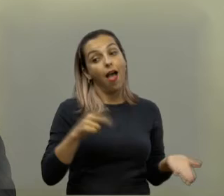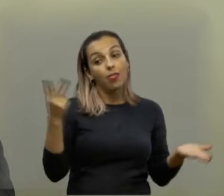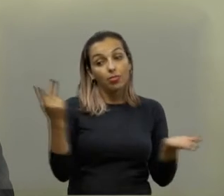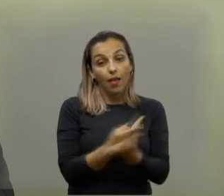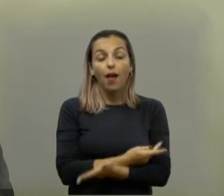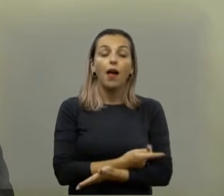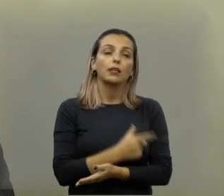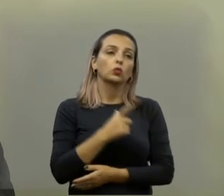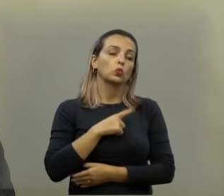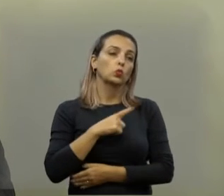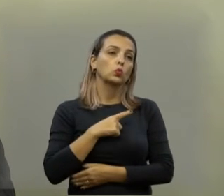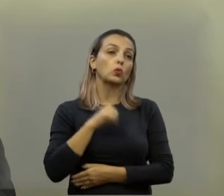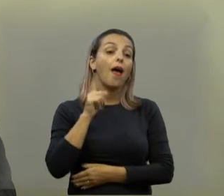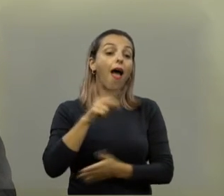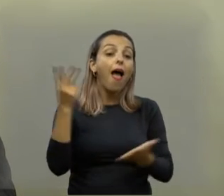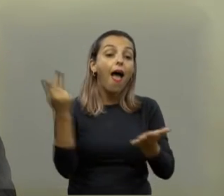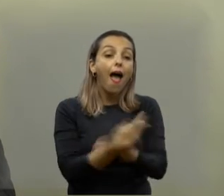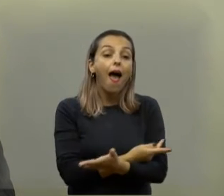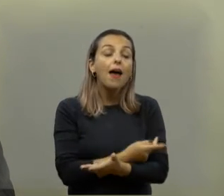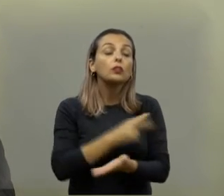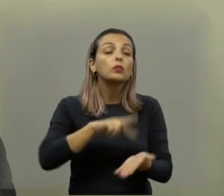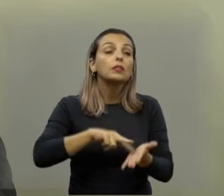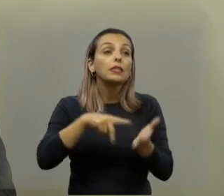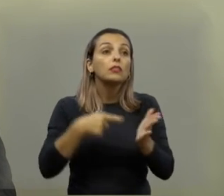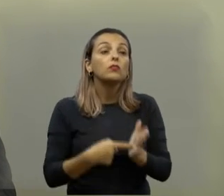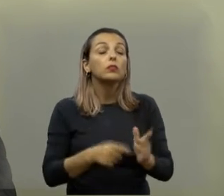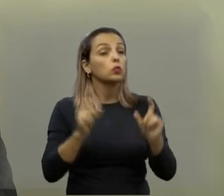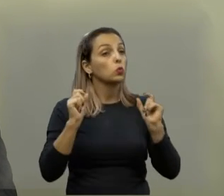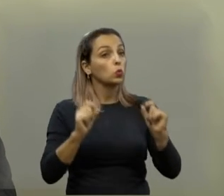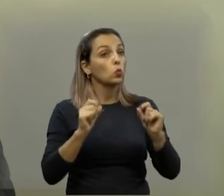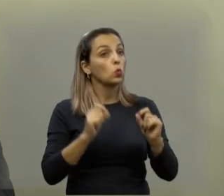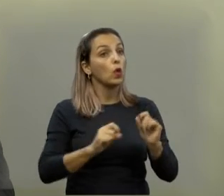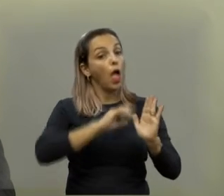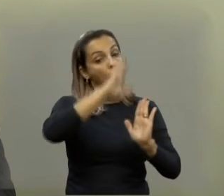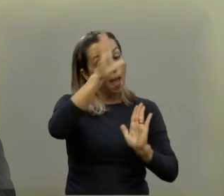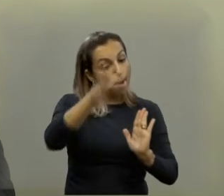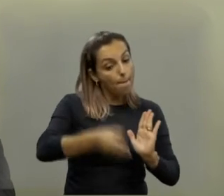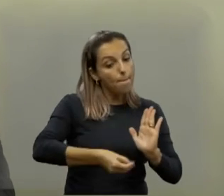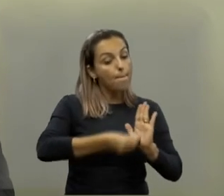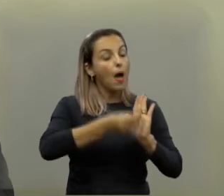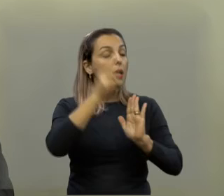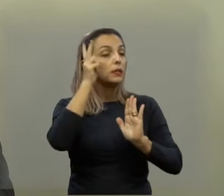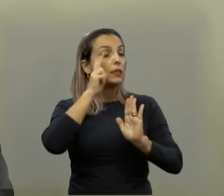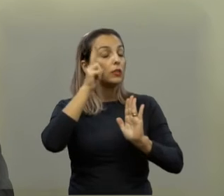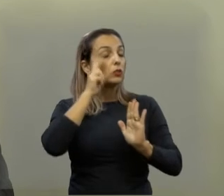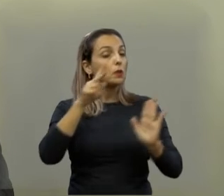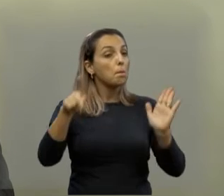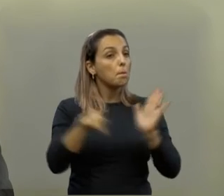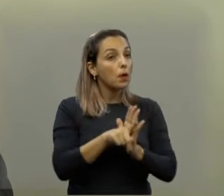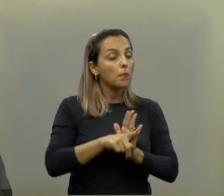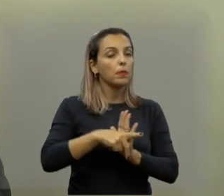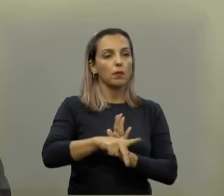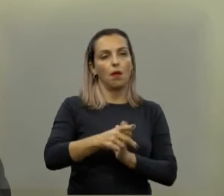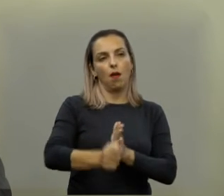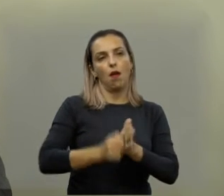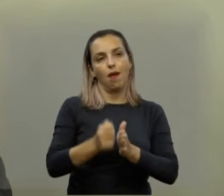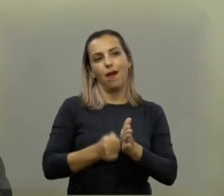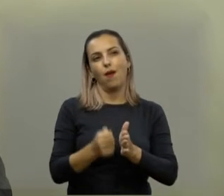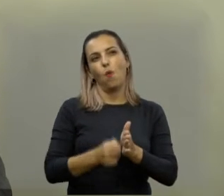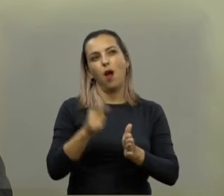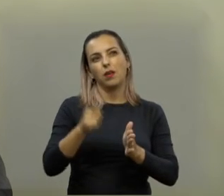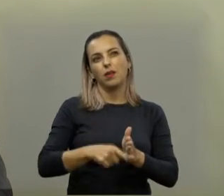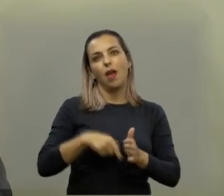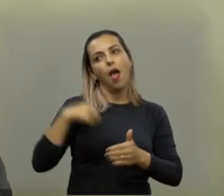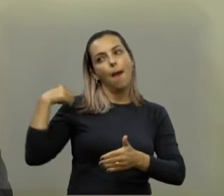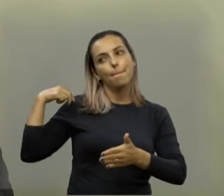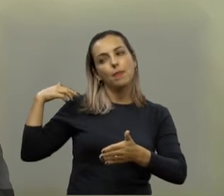E esse algo que está errado é algo que está embutido na história de nossa cidade isso se da é